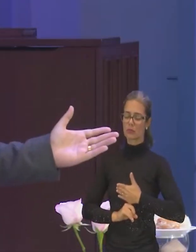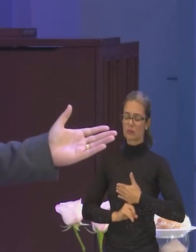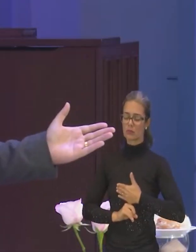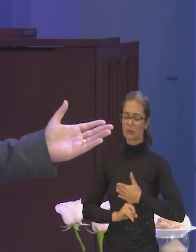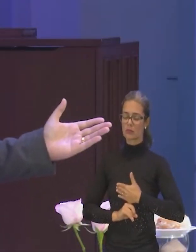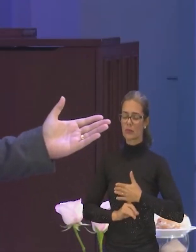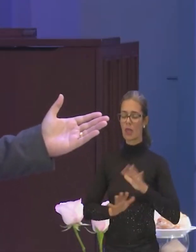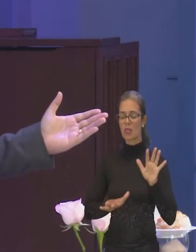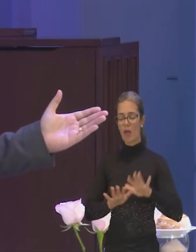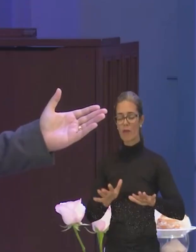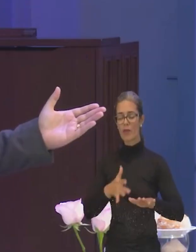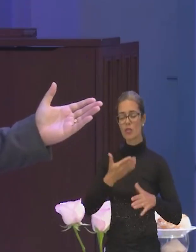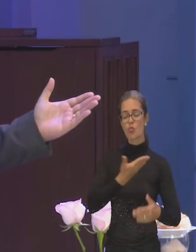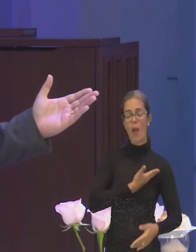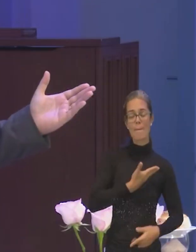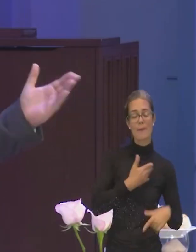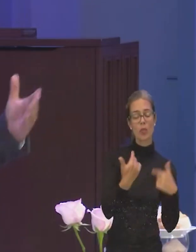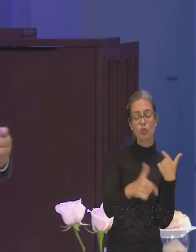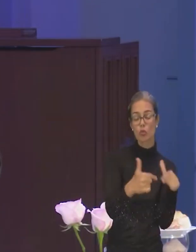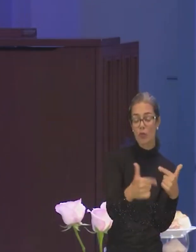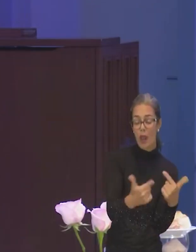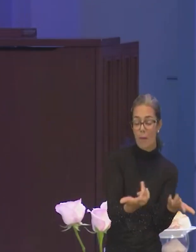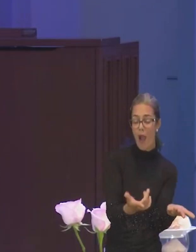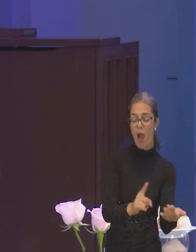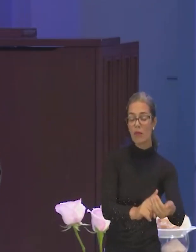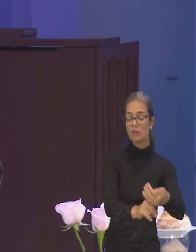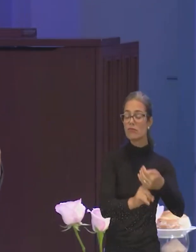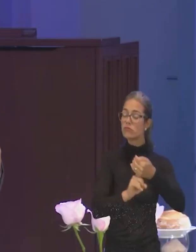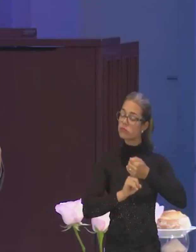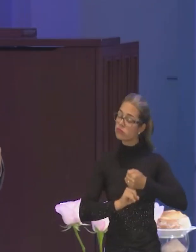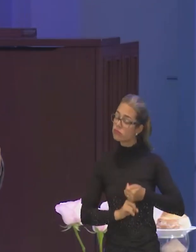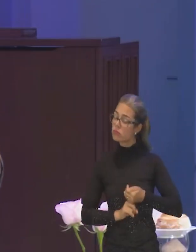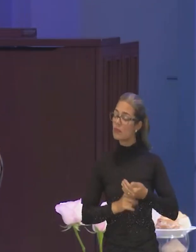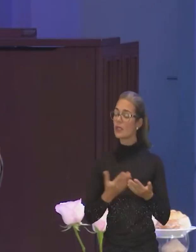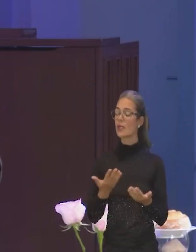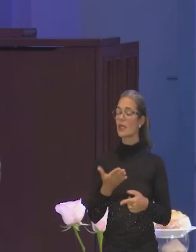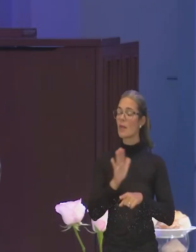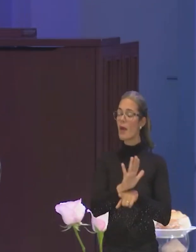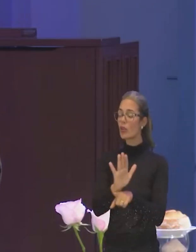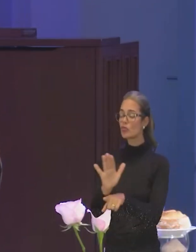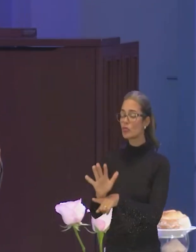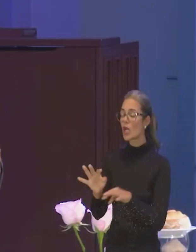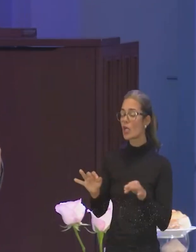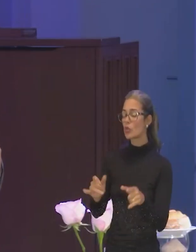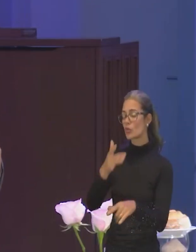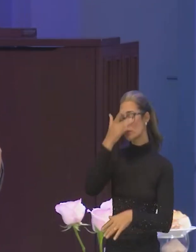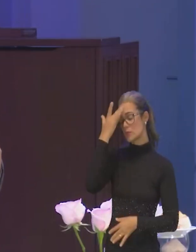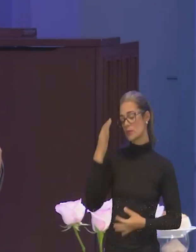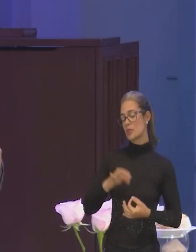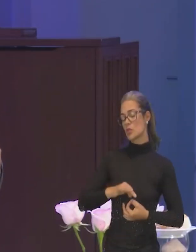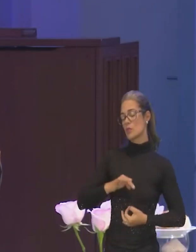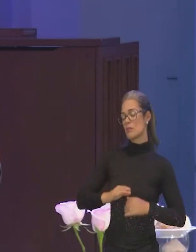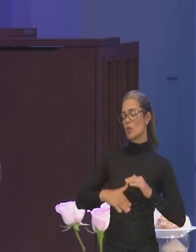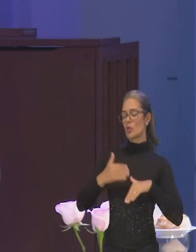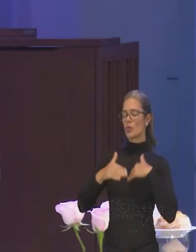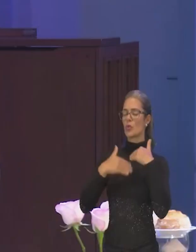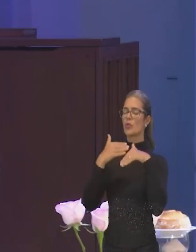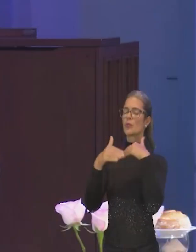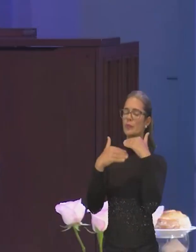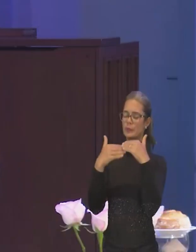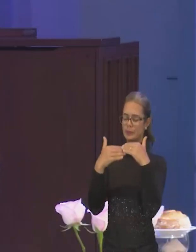trabalham conosco. Queremos ajudar a todos a crescer espiritualmente com o